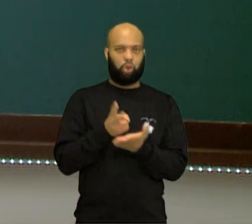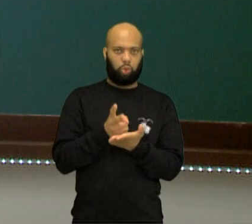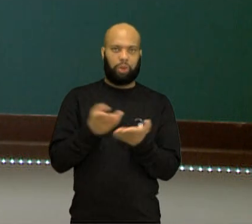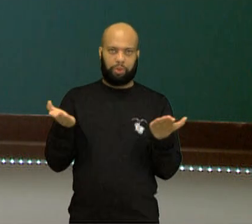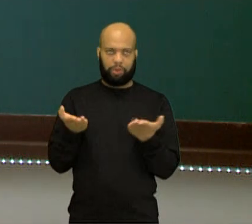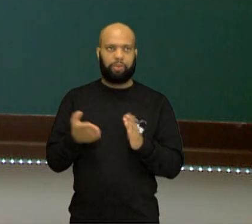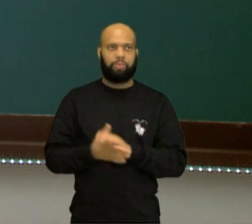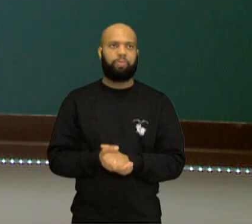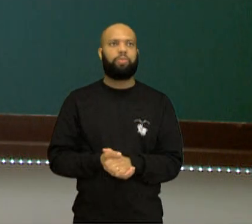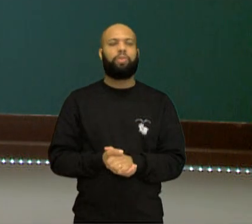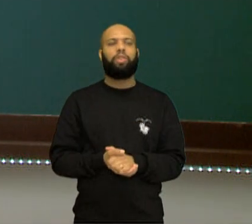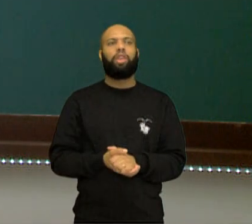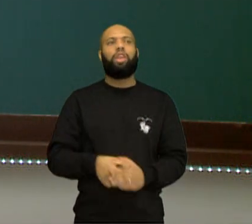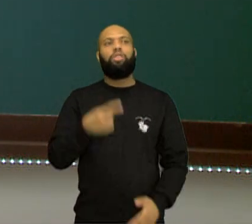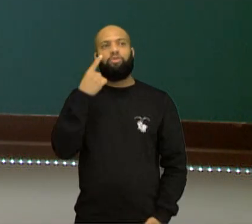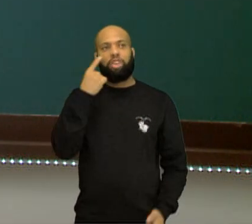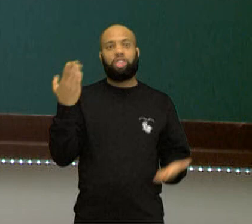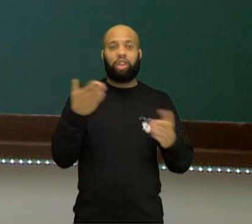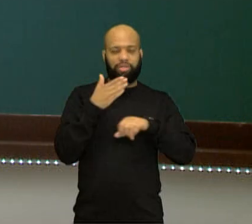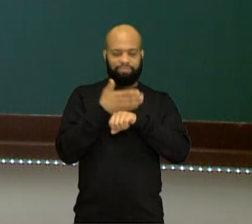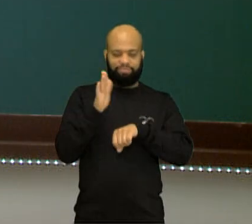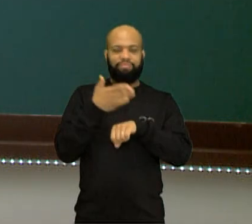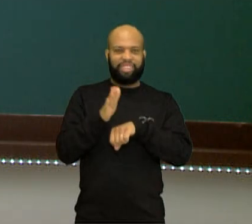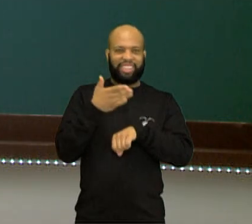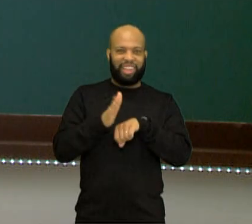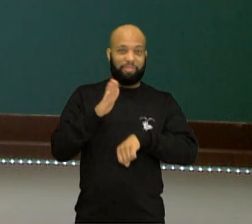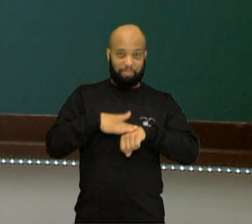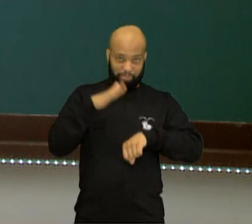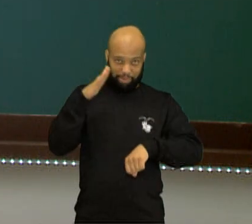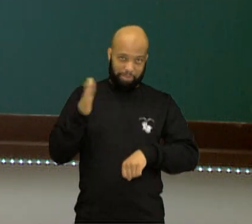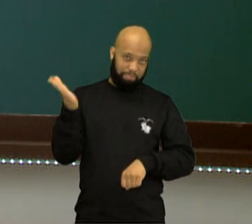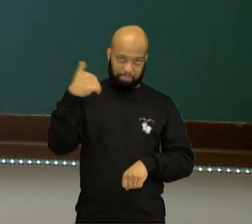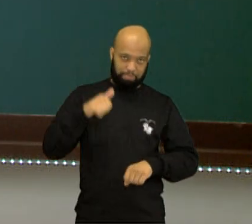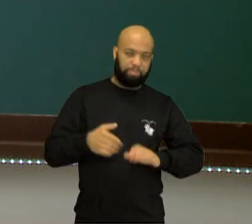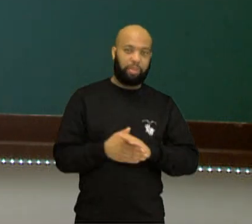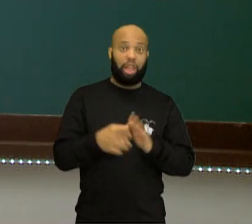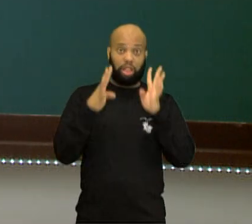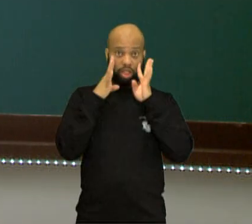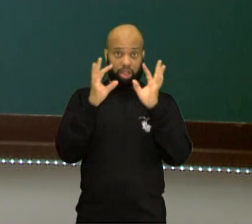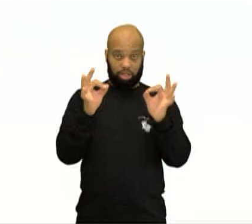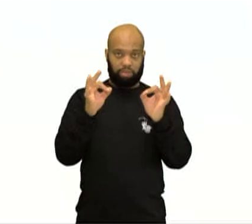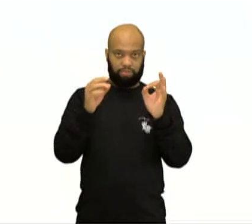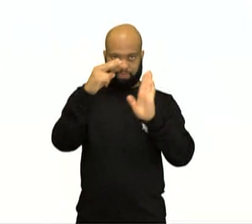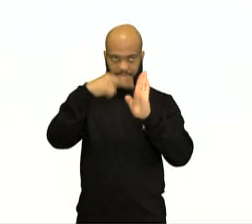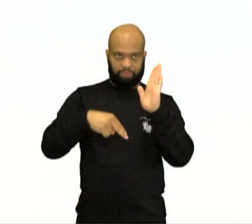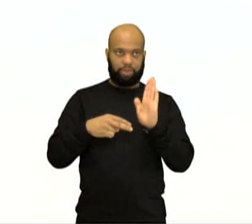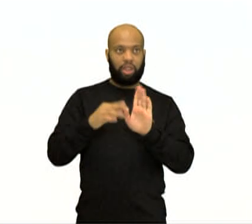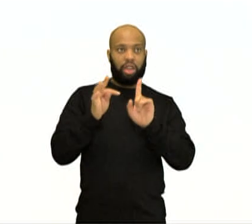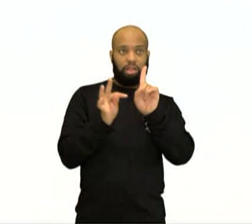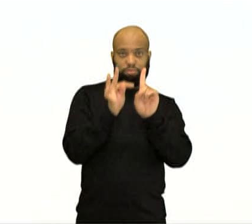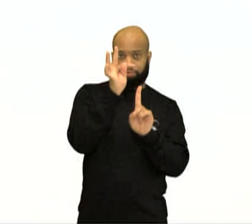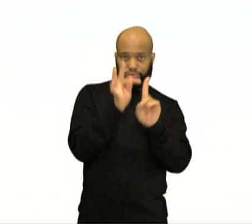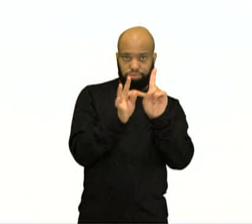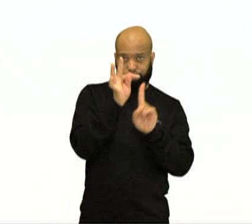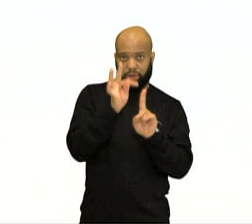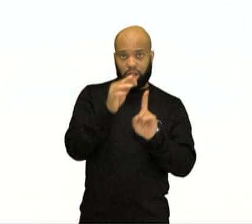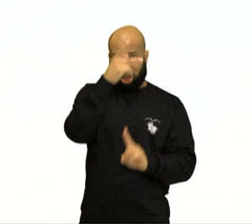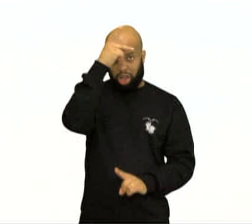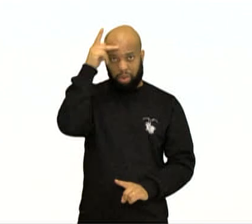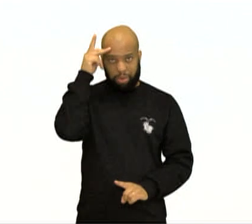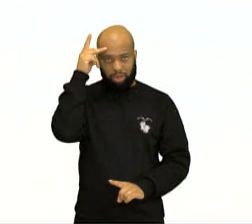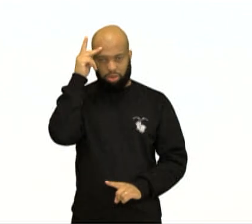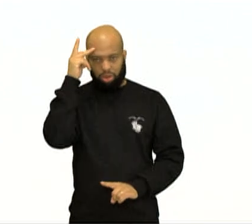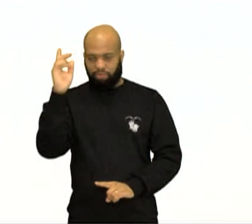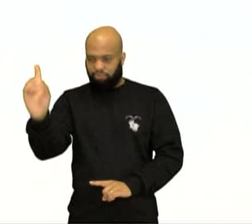Dando continuidade aqui com a professora. Vamos praticar um pouquinho? Então, presta bastante atenção aí. A temperatura de um paciente, depois